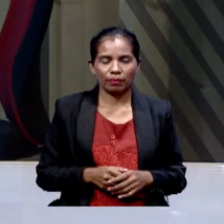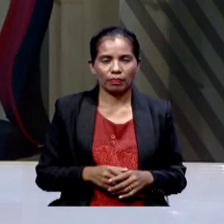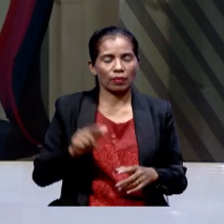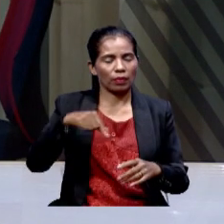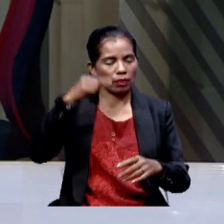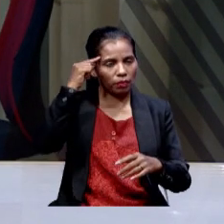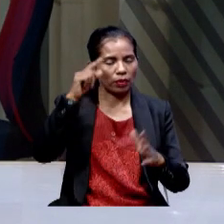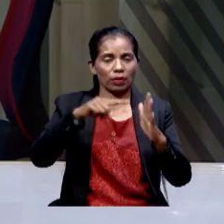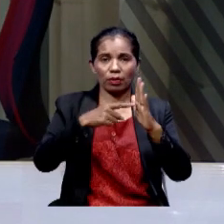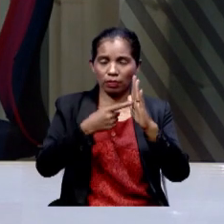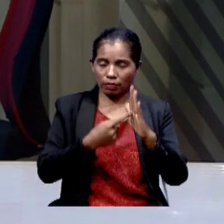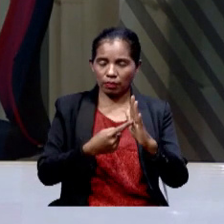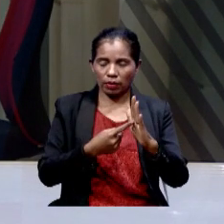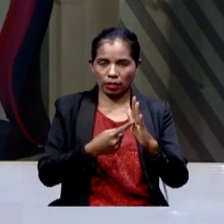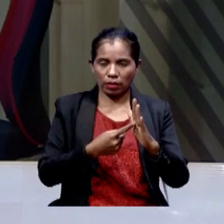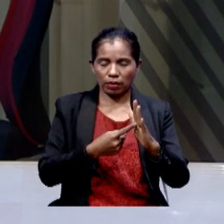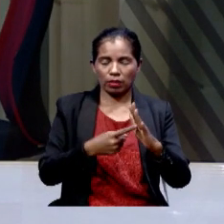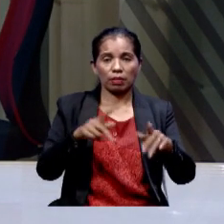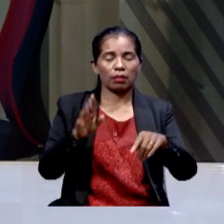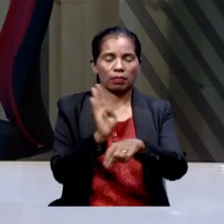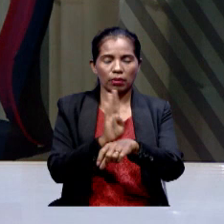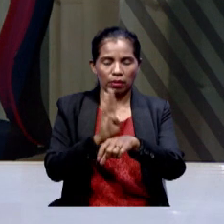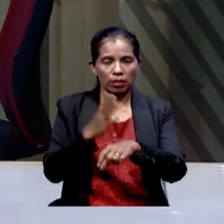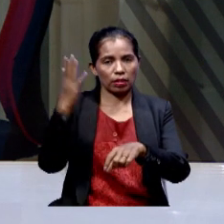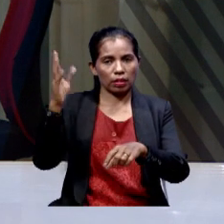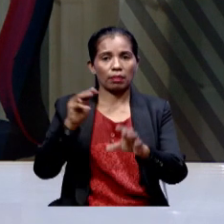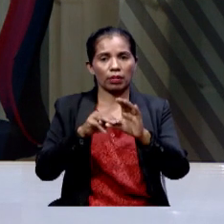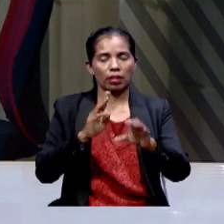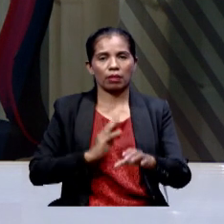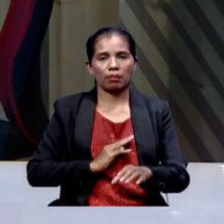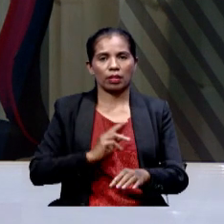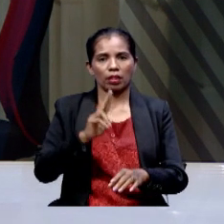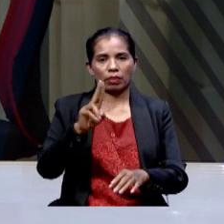Governo hahu organiza negosiante e mercado manglewana.